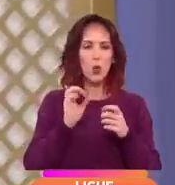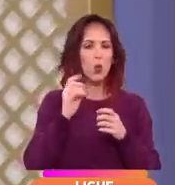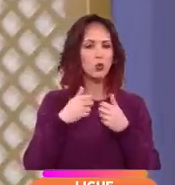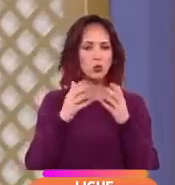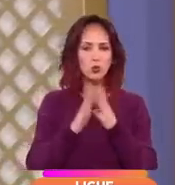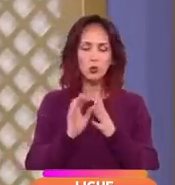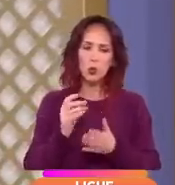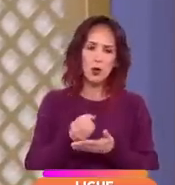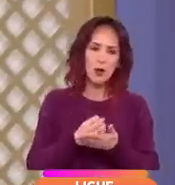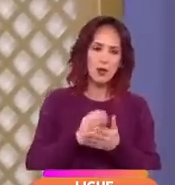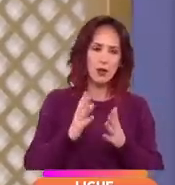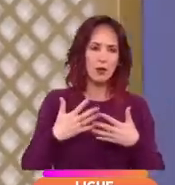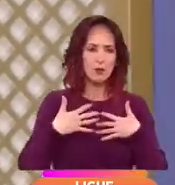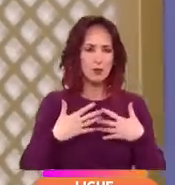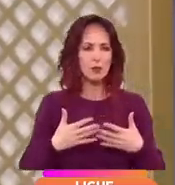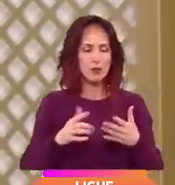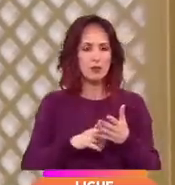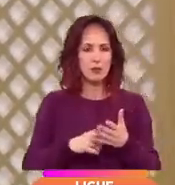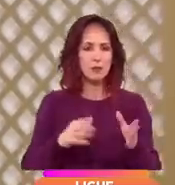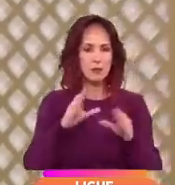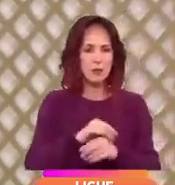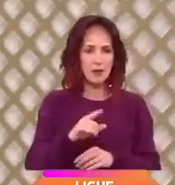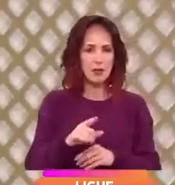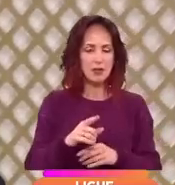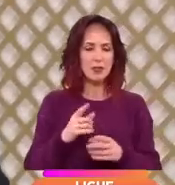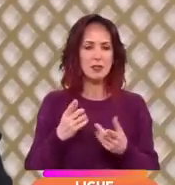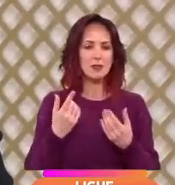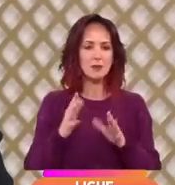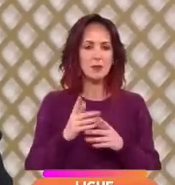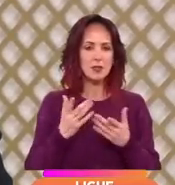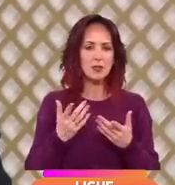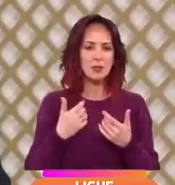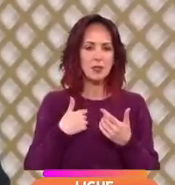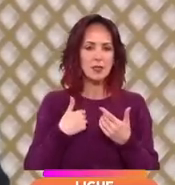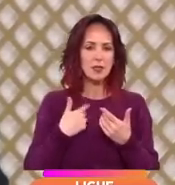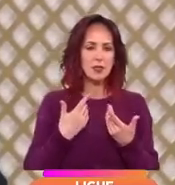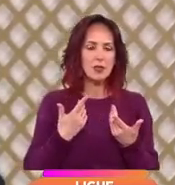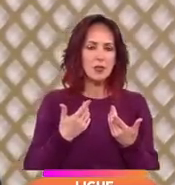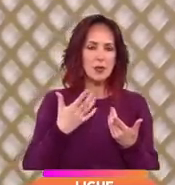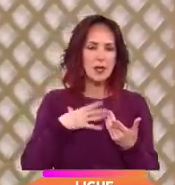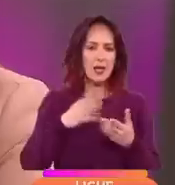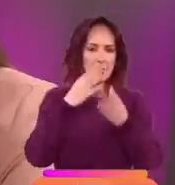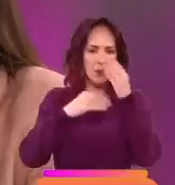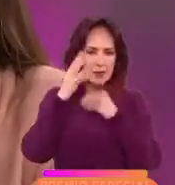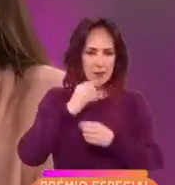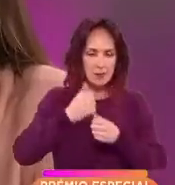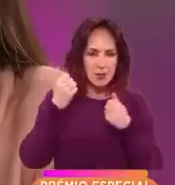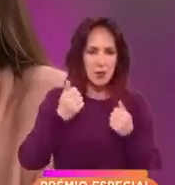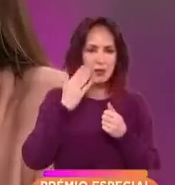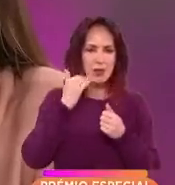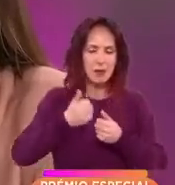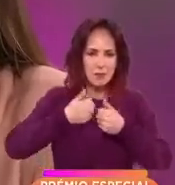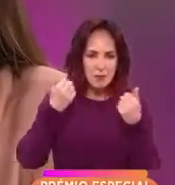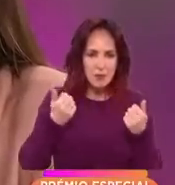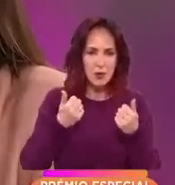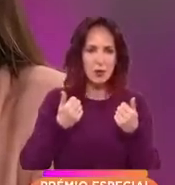não faço. Se calhar agora com mais vontade e com mais necessidade de fazer. Mas acho que quero sempre aprender com os melhores, quero sempre tentar ser o melhor